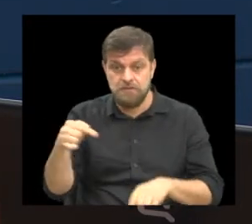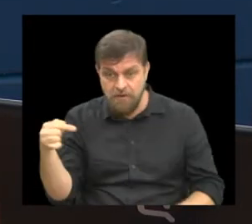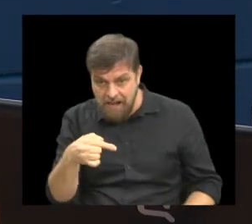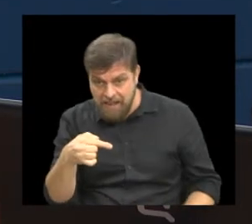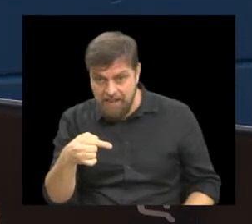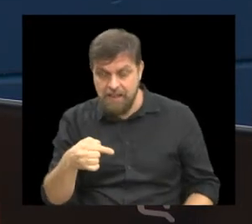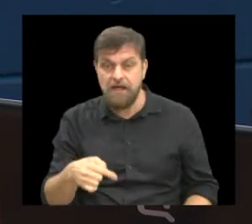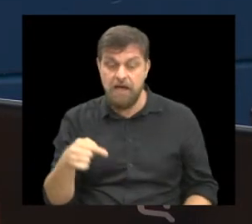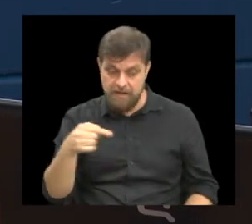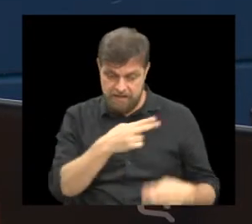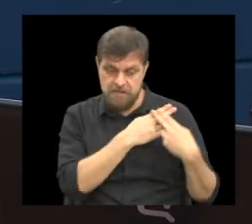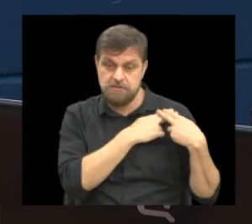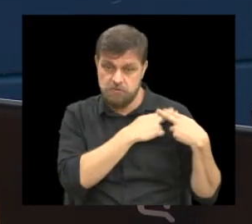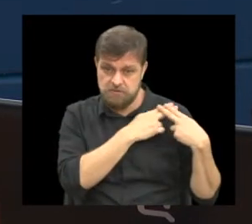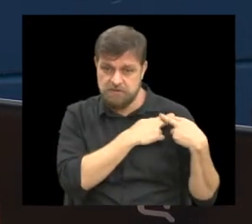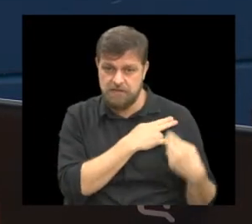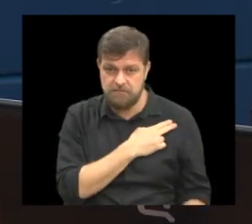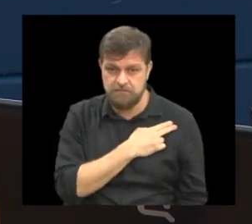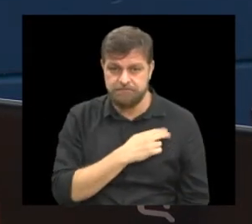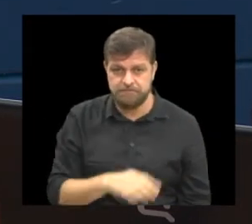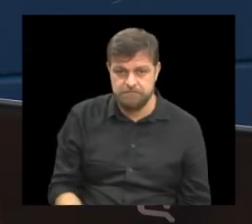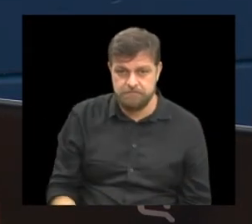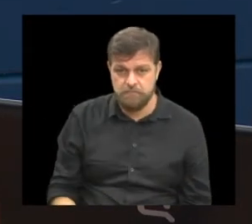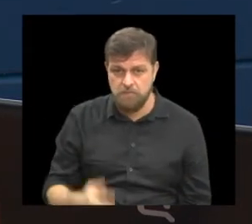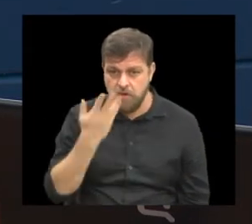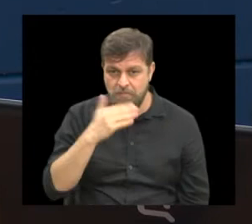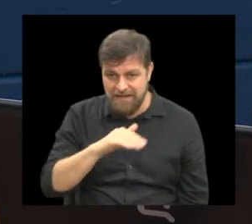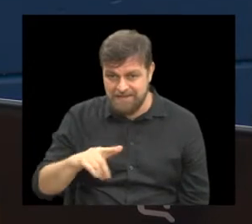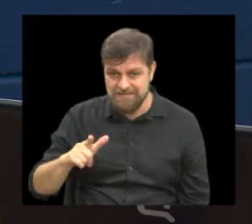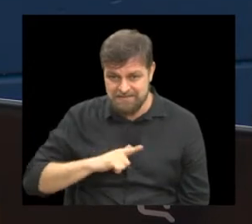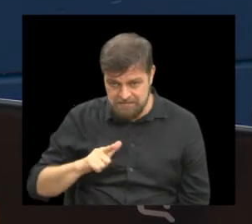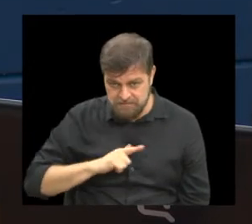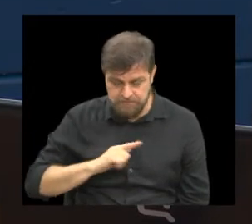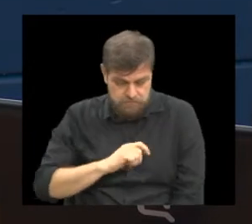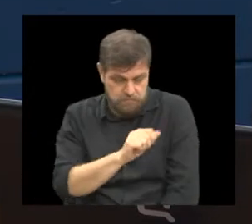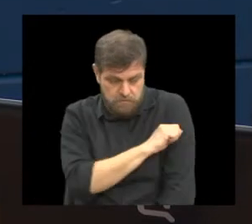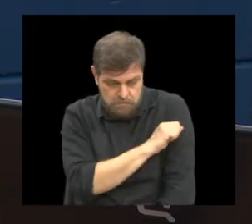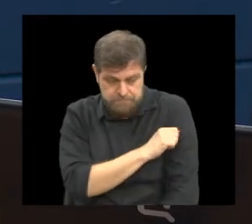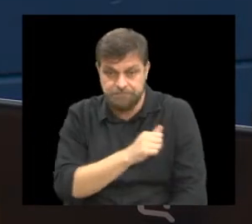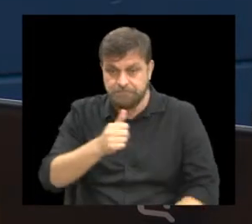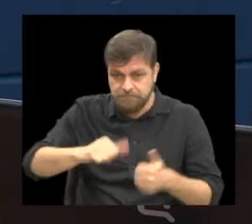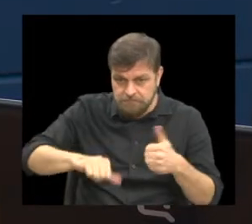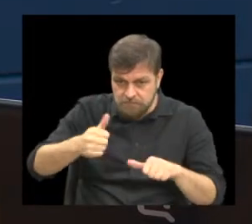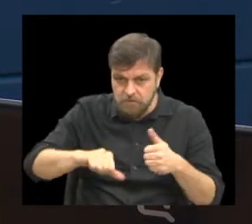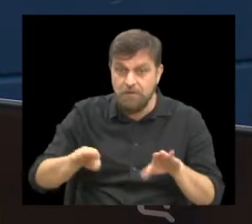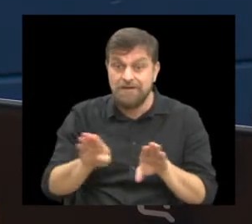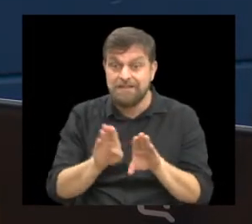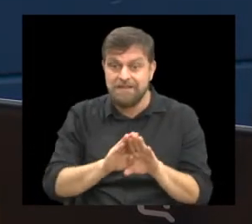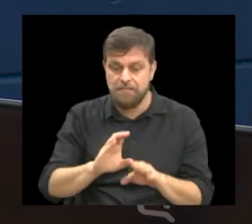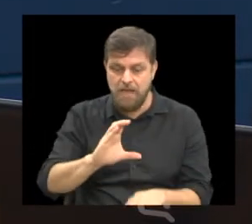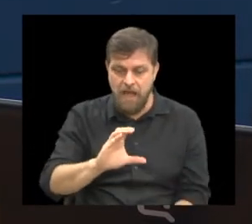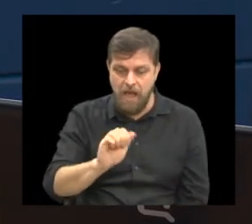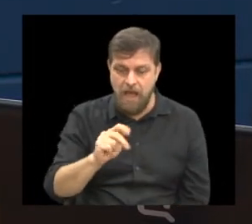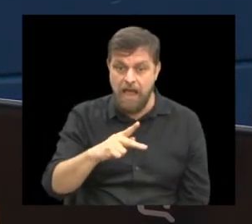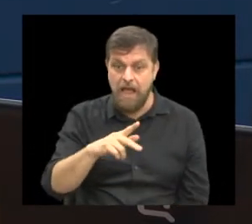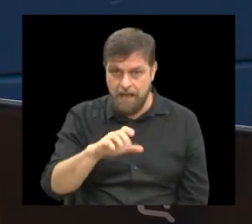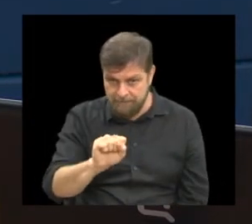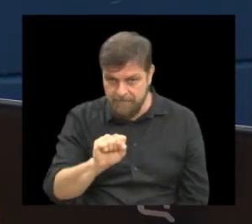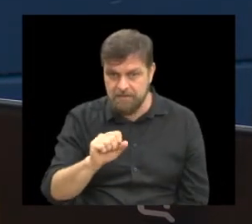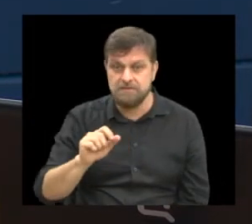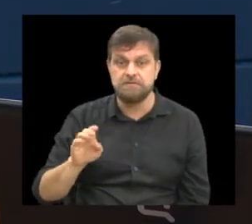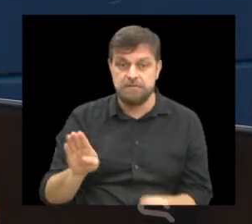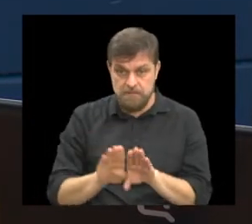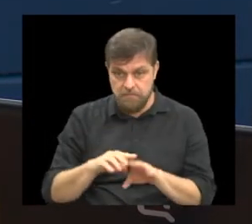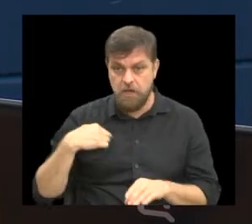responsabilidade deles, né? Então, essa criança vai passar, esse aluno vai passar por uma avaliação pelo CAP também, já associada à nossa